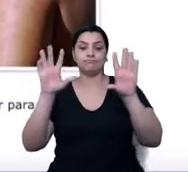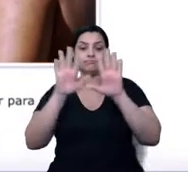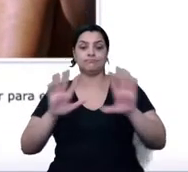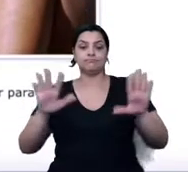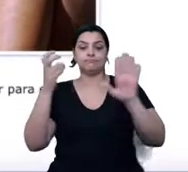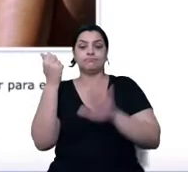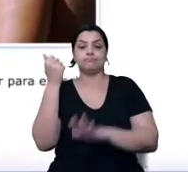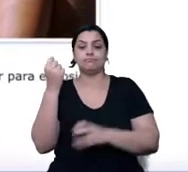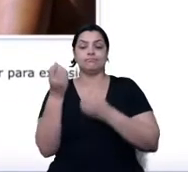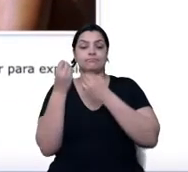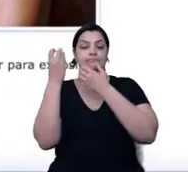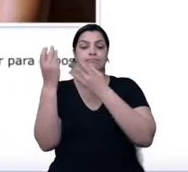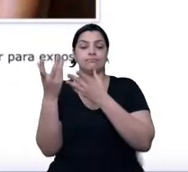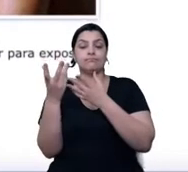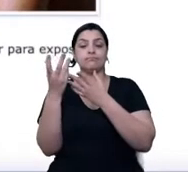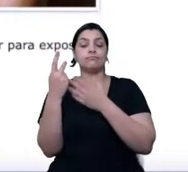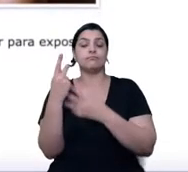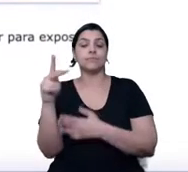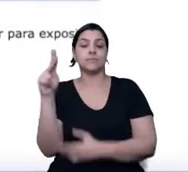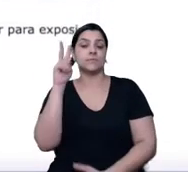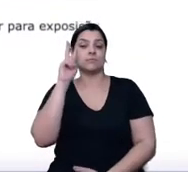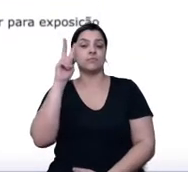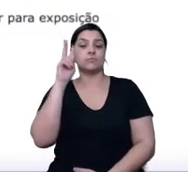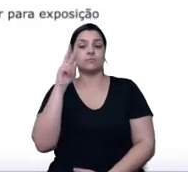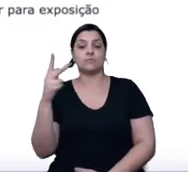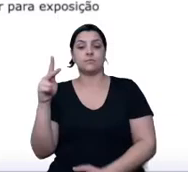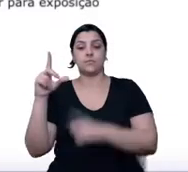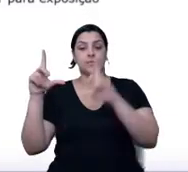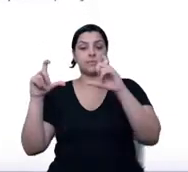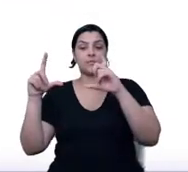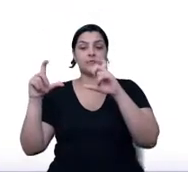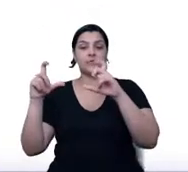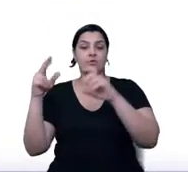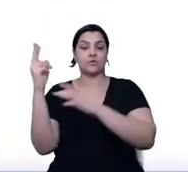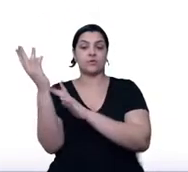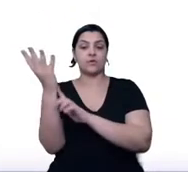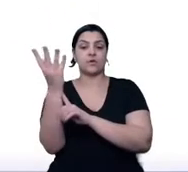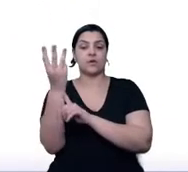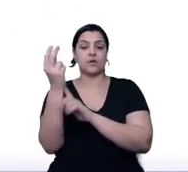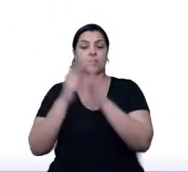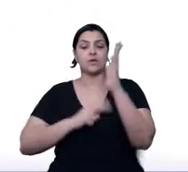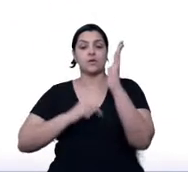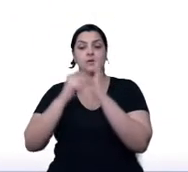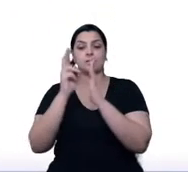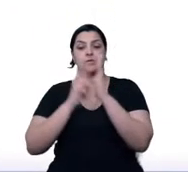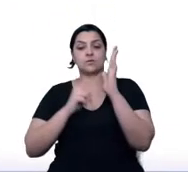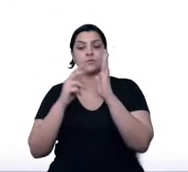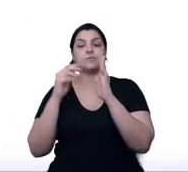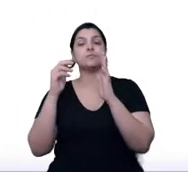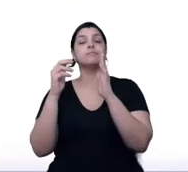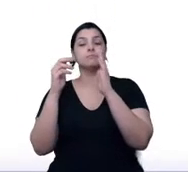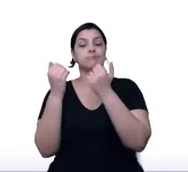informações biográficas e uma fotografia do artista pintando ao ar livre.